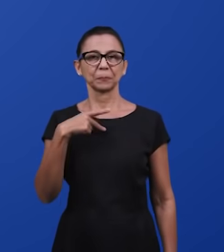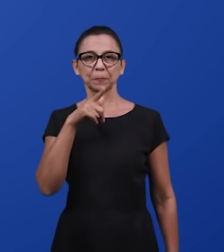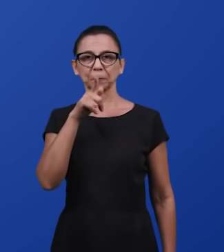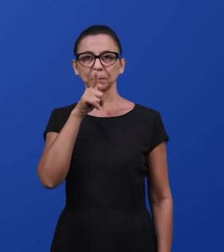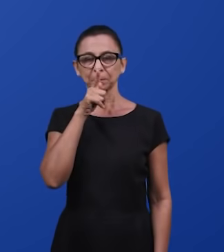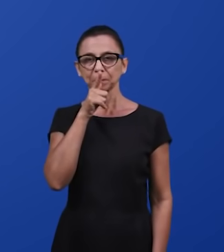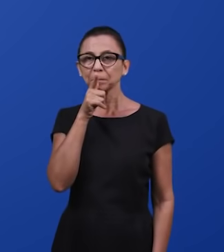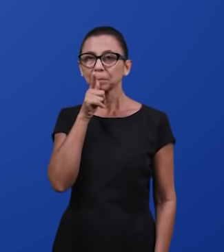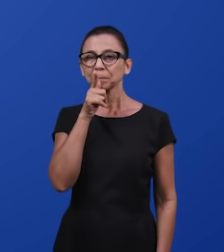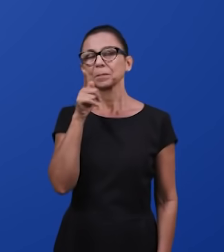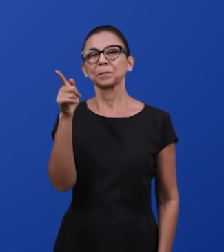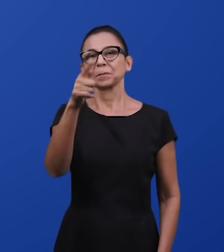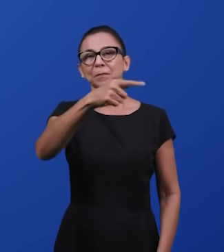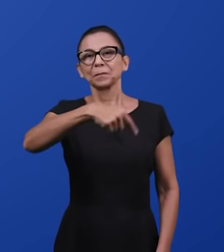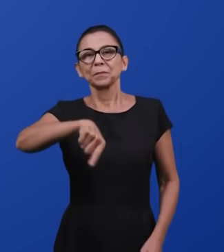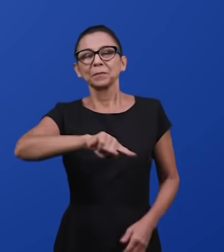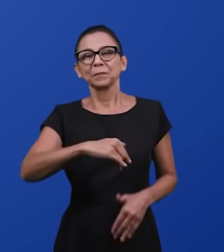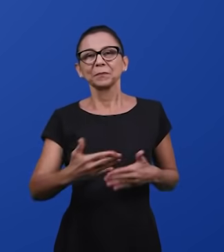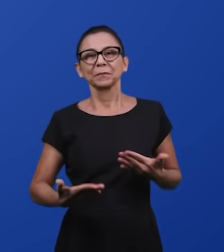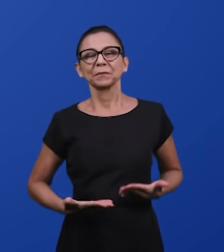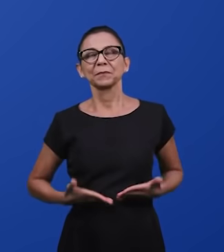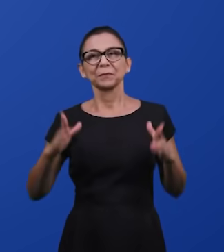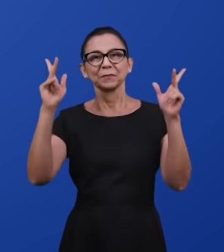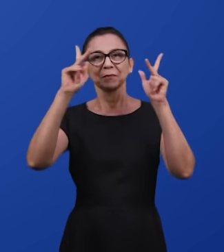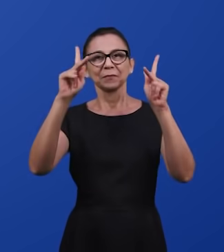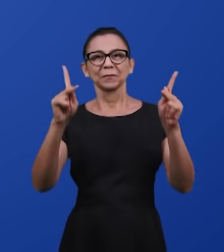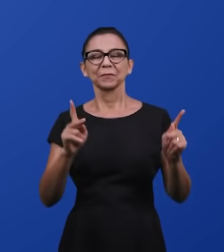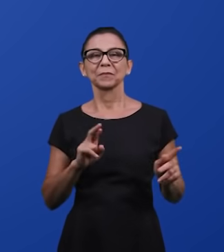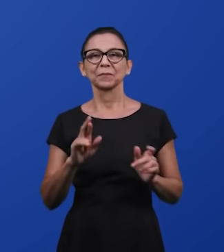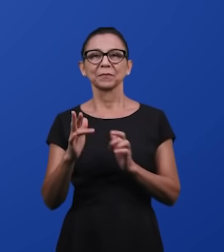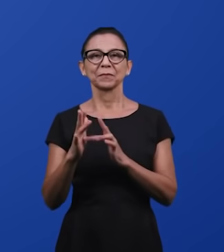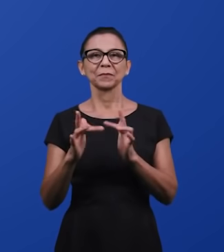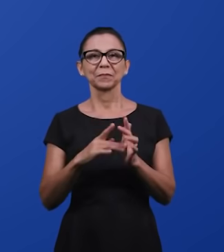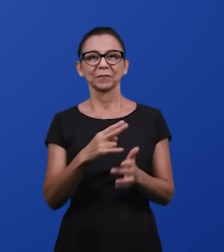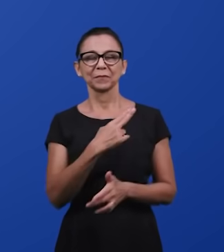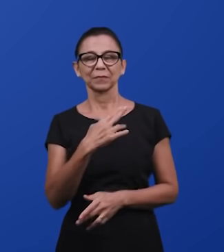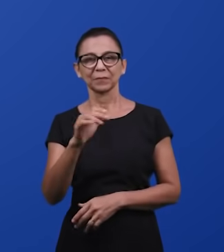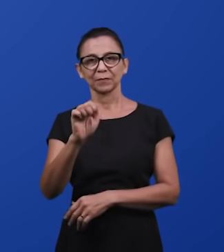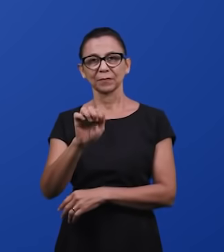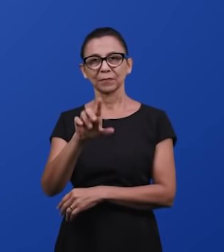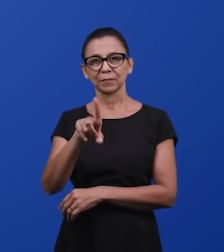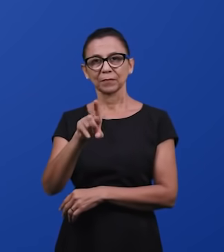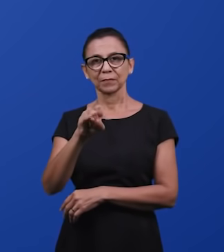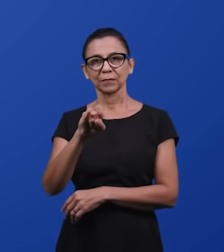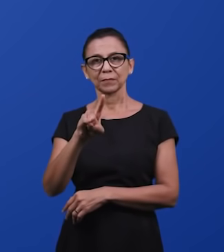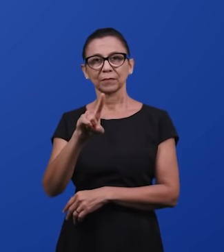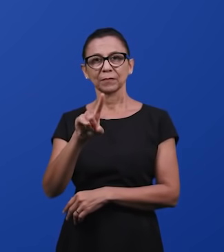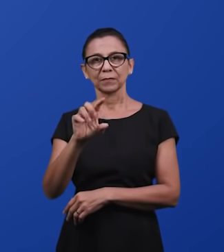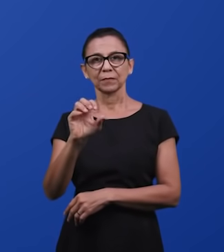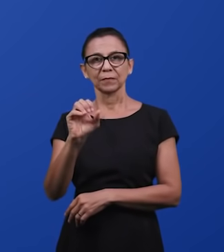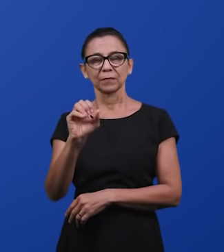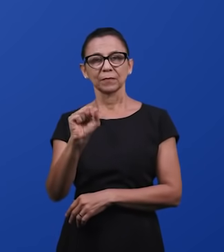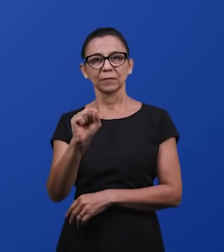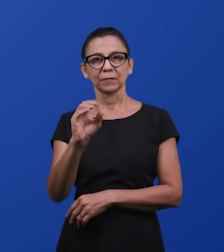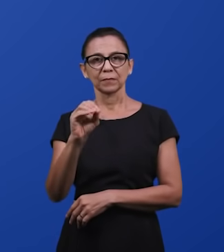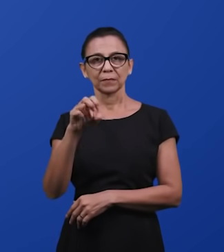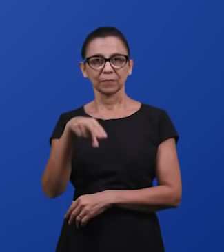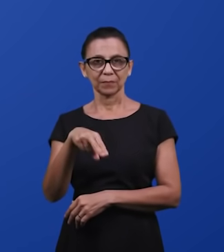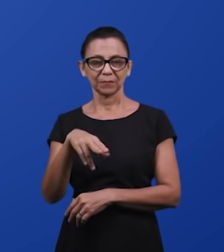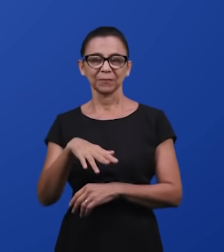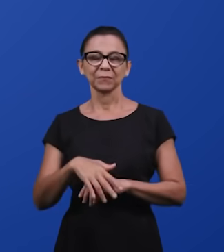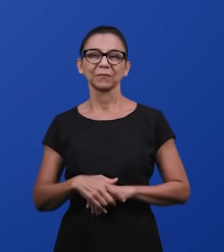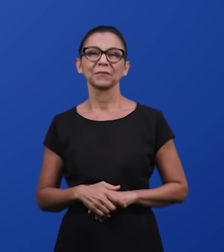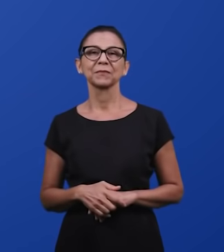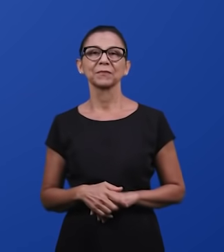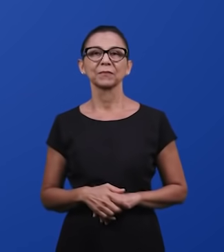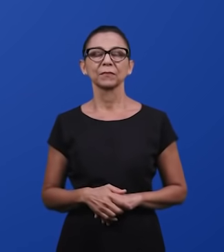Gilson e os demais irmãos com a paz do Senhor Jesus. Meu nome é Adilson Aguiar, estou obreiro aqui na